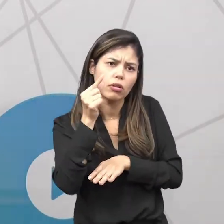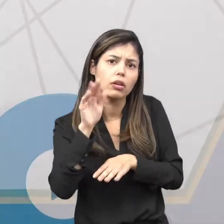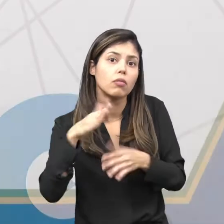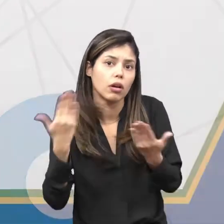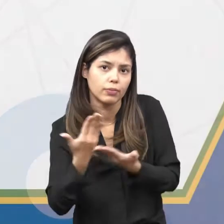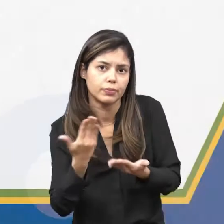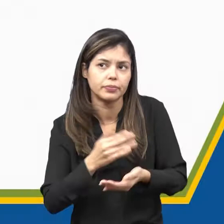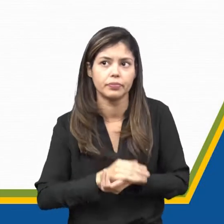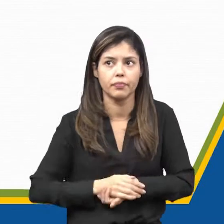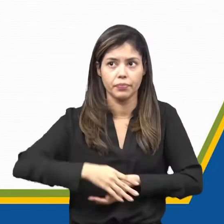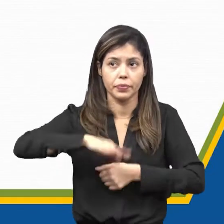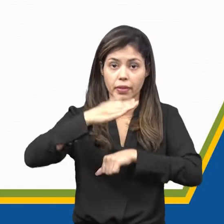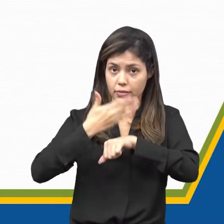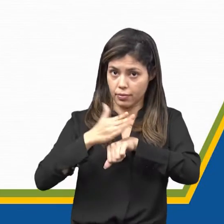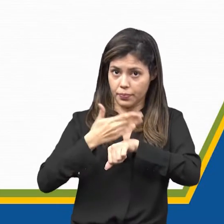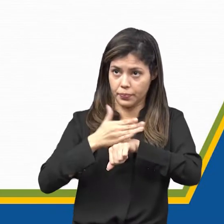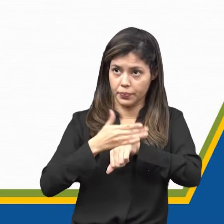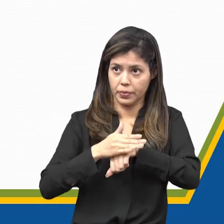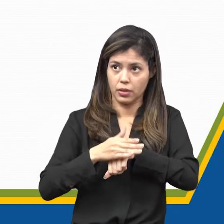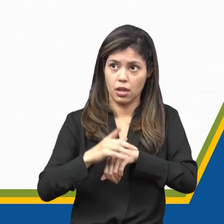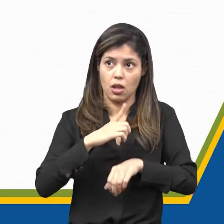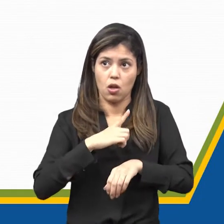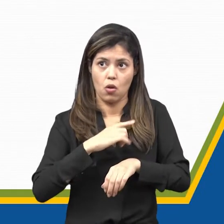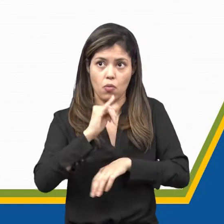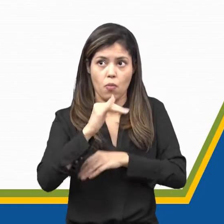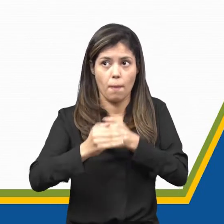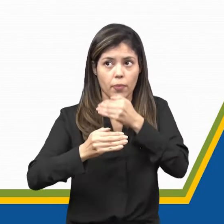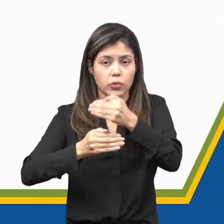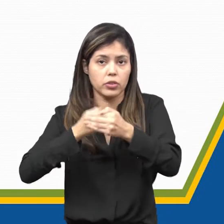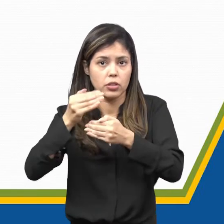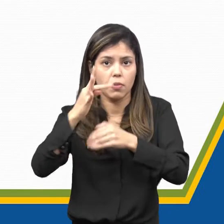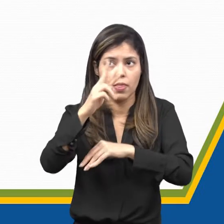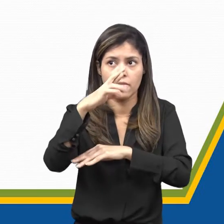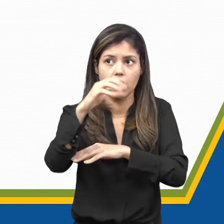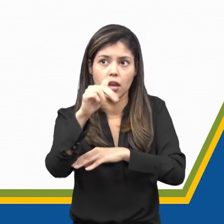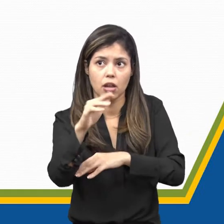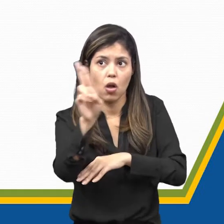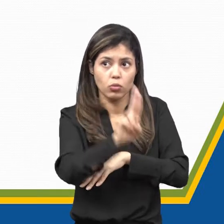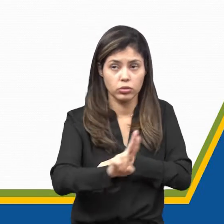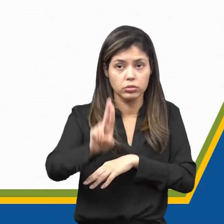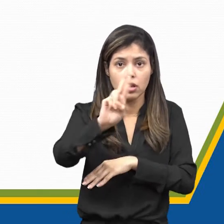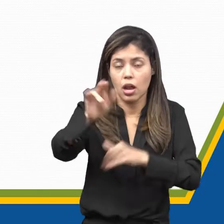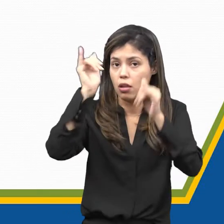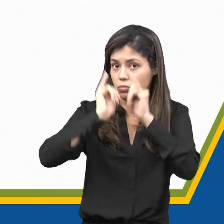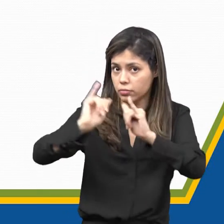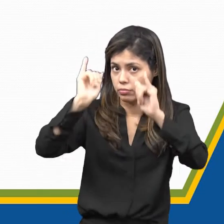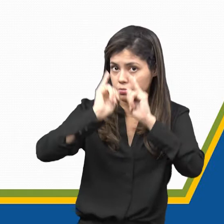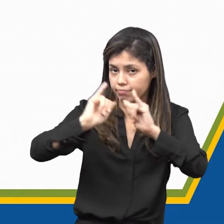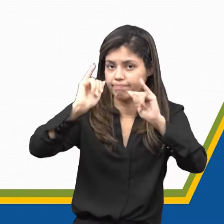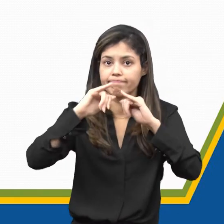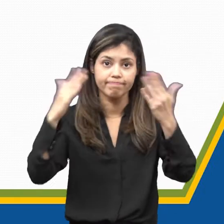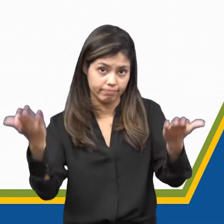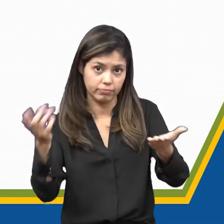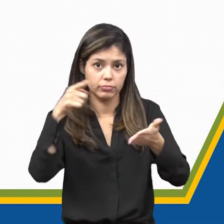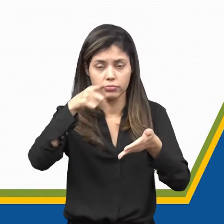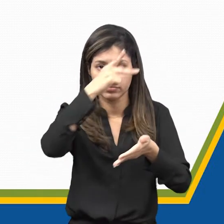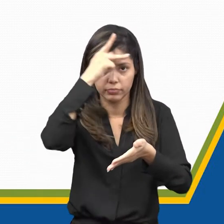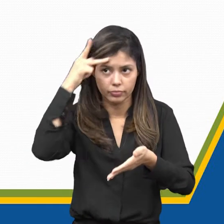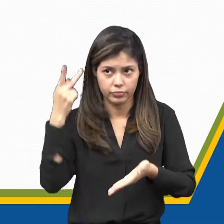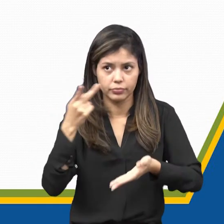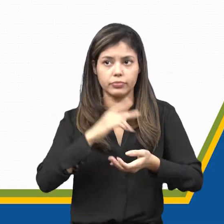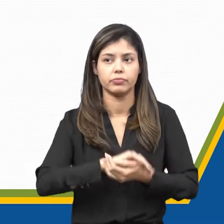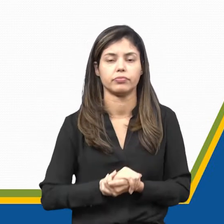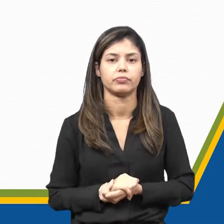agora. Teste. Ele é um instrumento, é um procedimento ou uma técnica usada para se obter uma